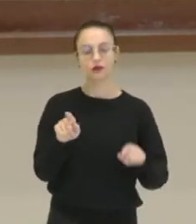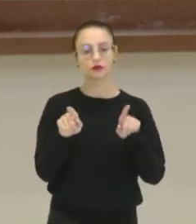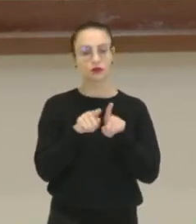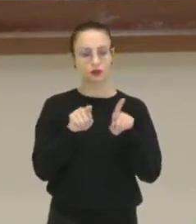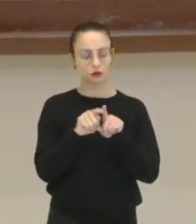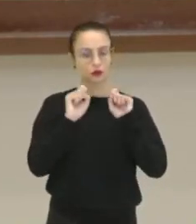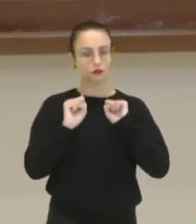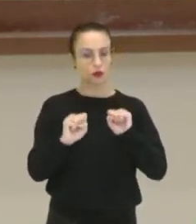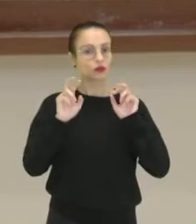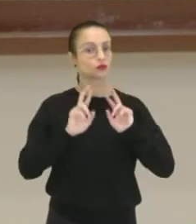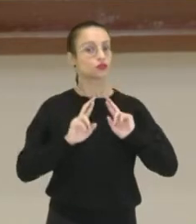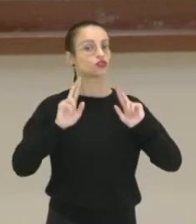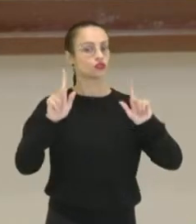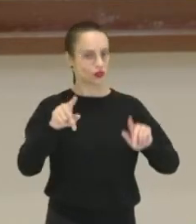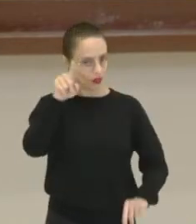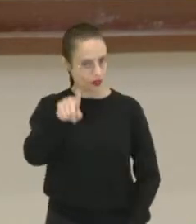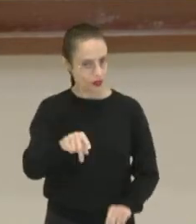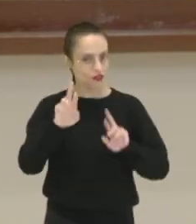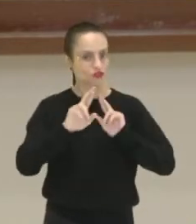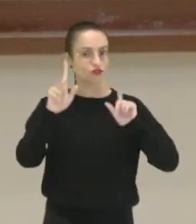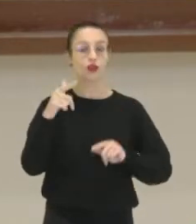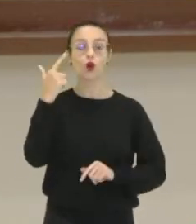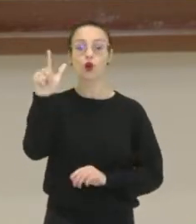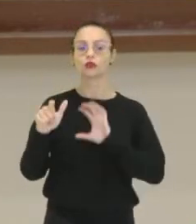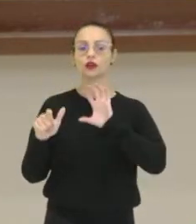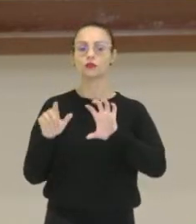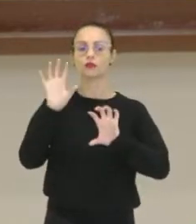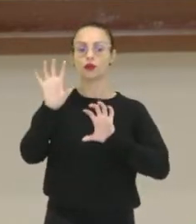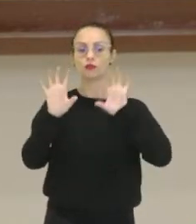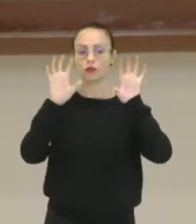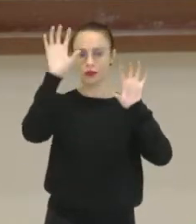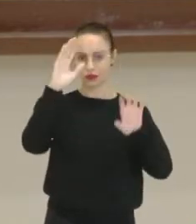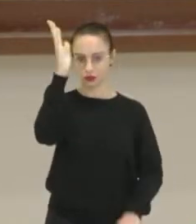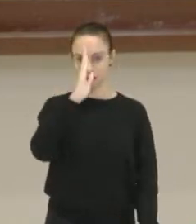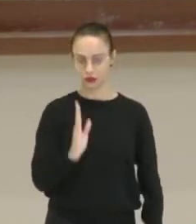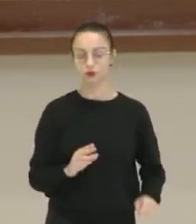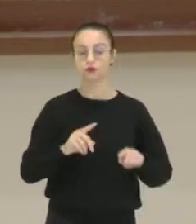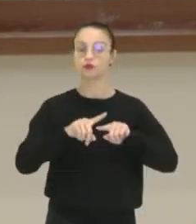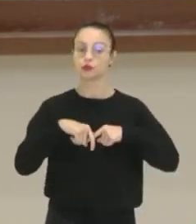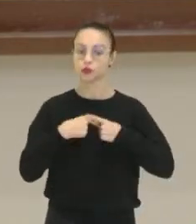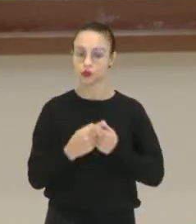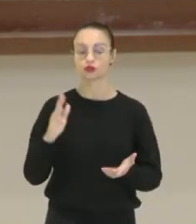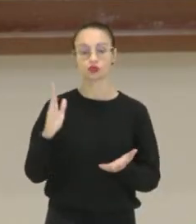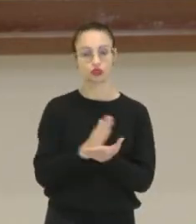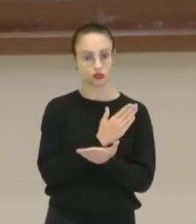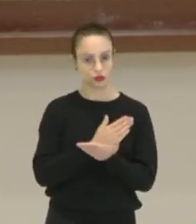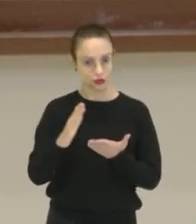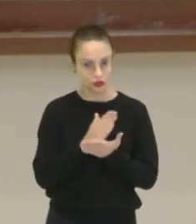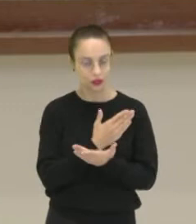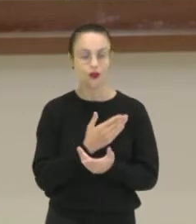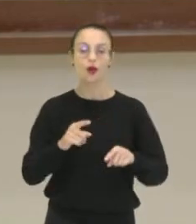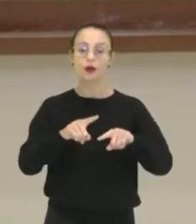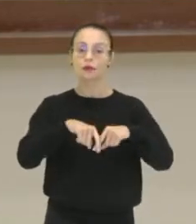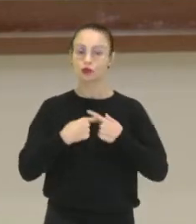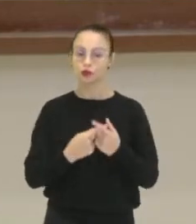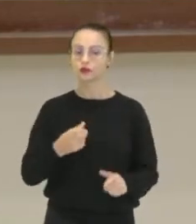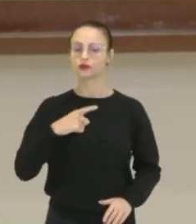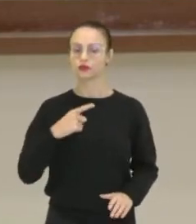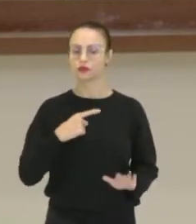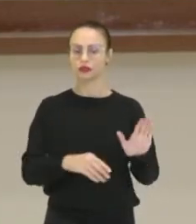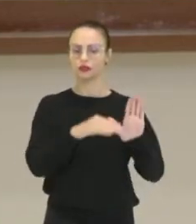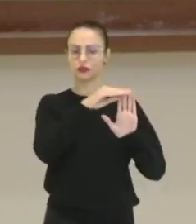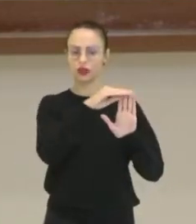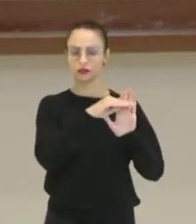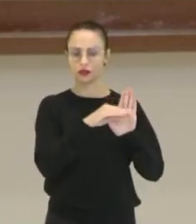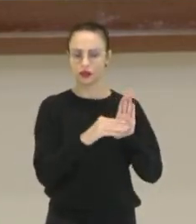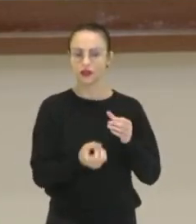ser diferente e é diferente de outras regiões do Brasil. Por isso fazemos a divisão, por isso estabelecemos ou